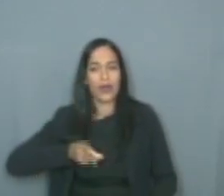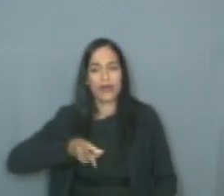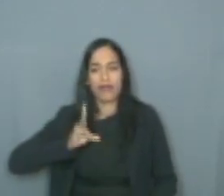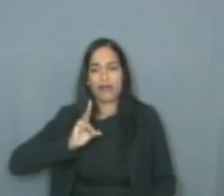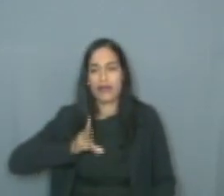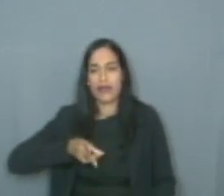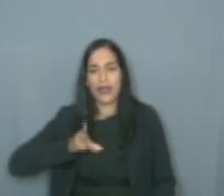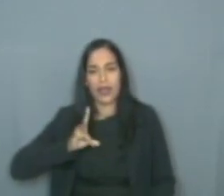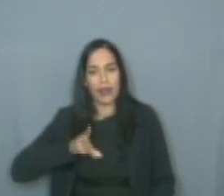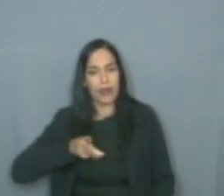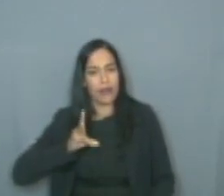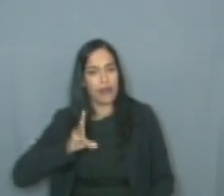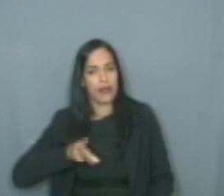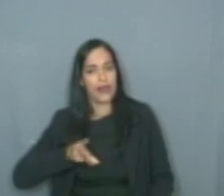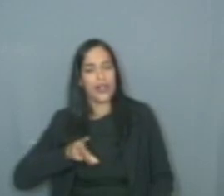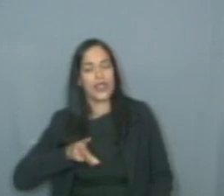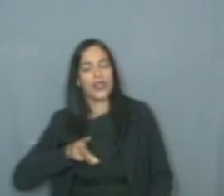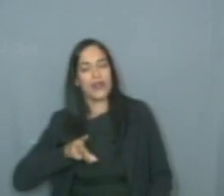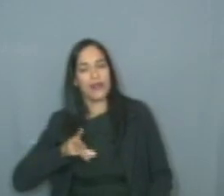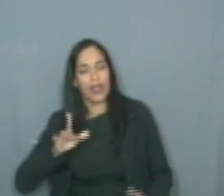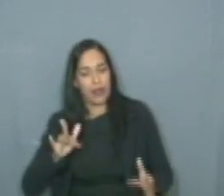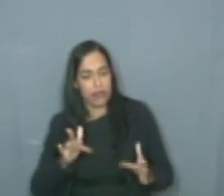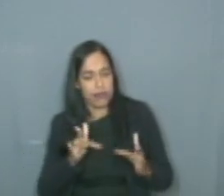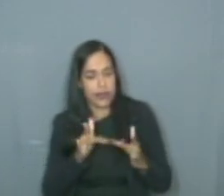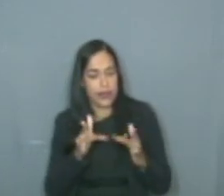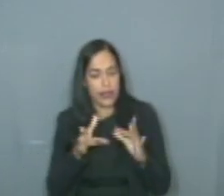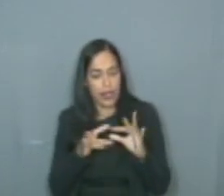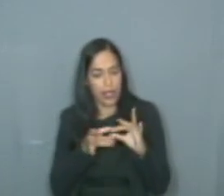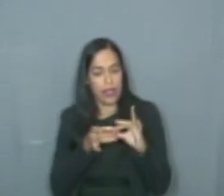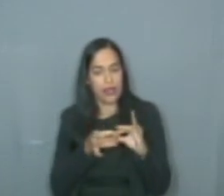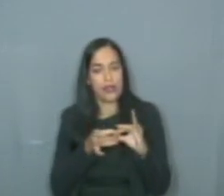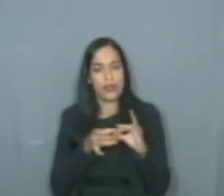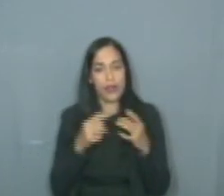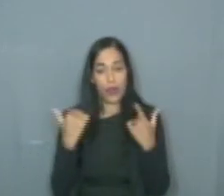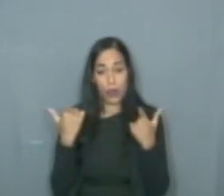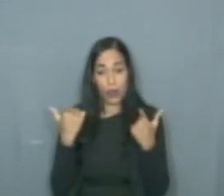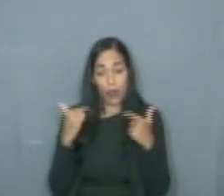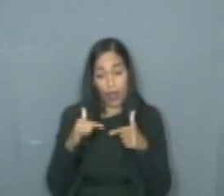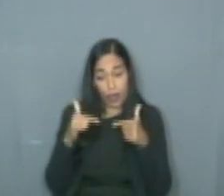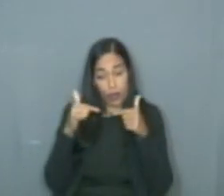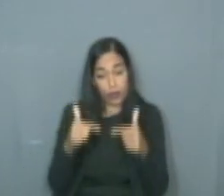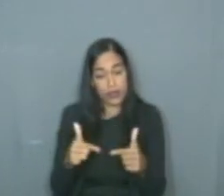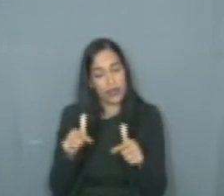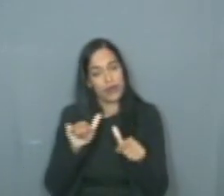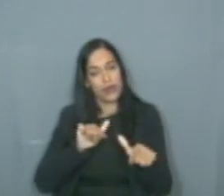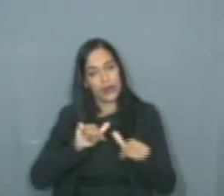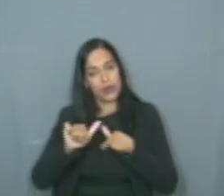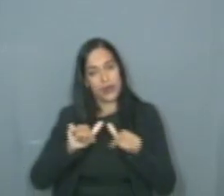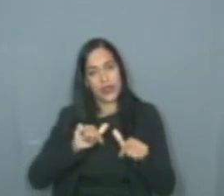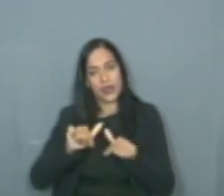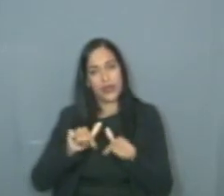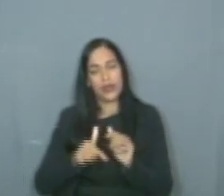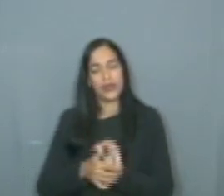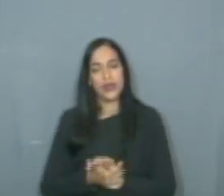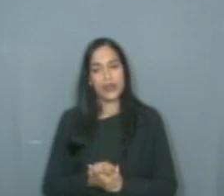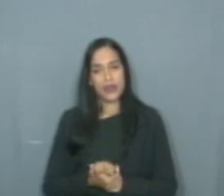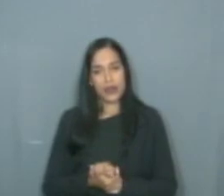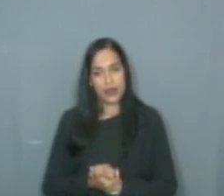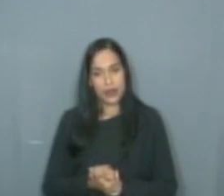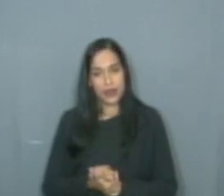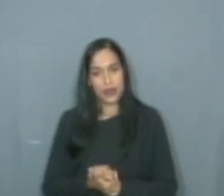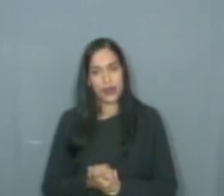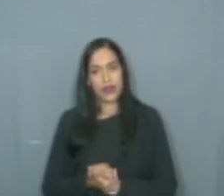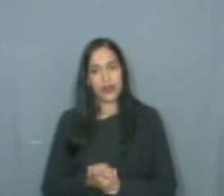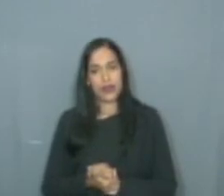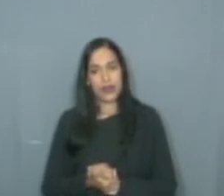relação direta com a luta de trabalhadores e trabalhadoras. Agora, senhoras e senhores, eu